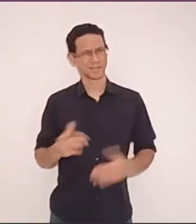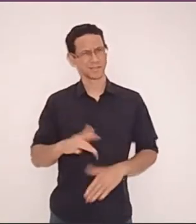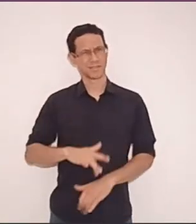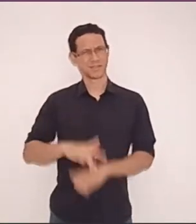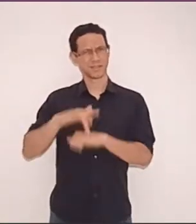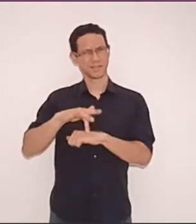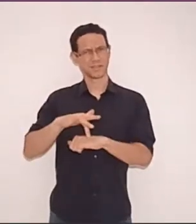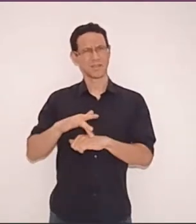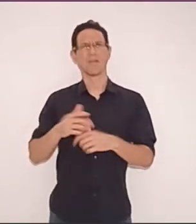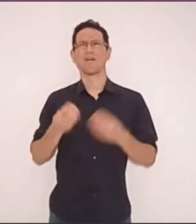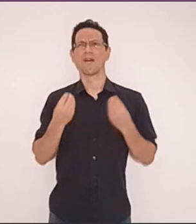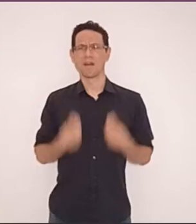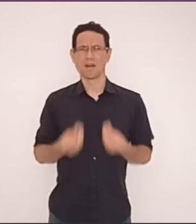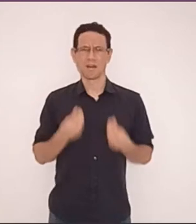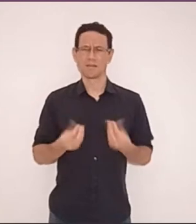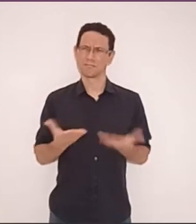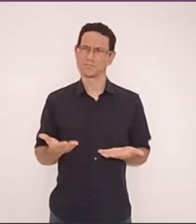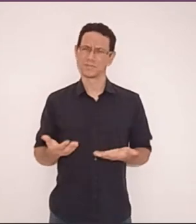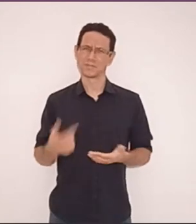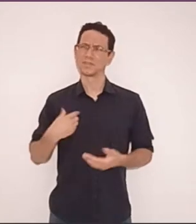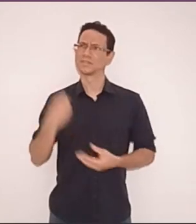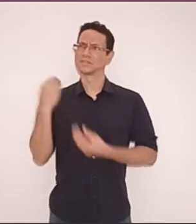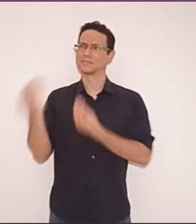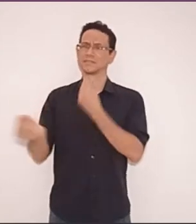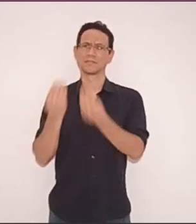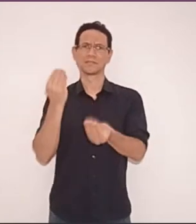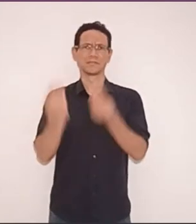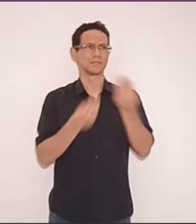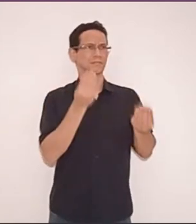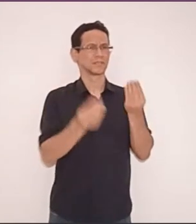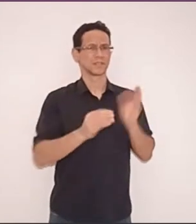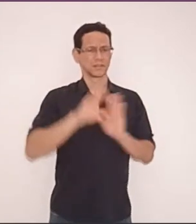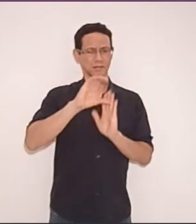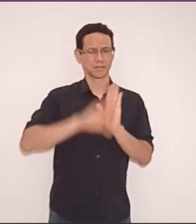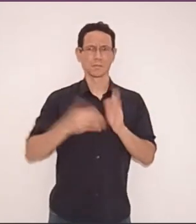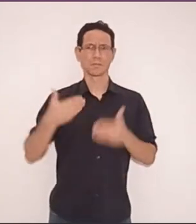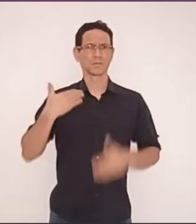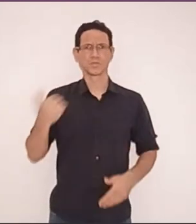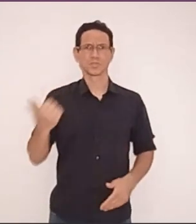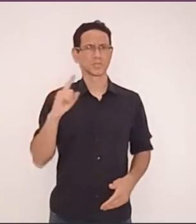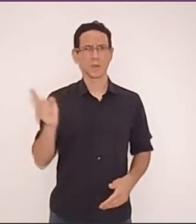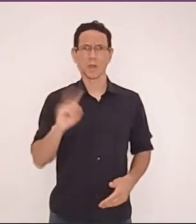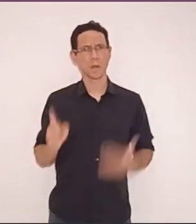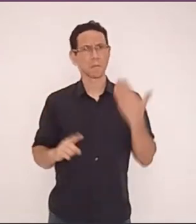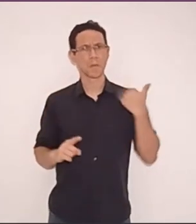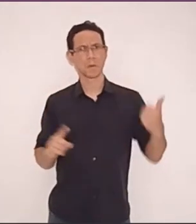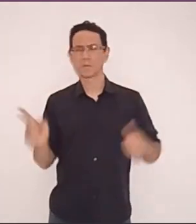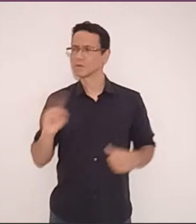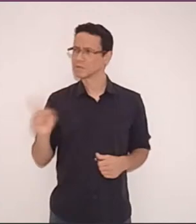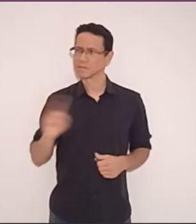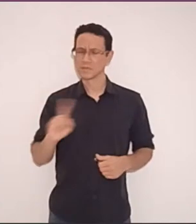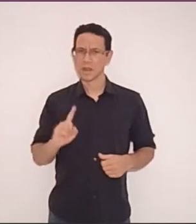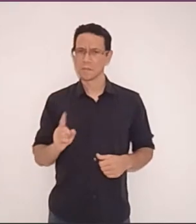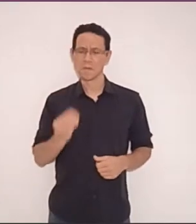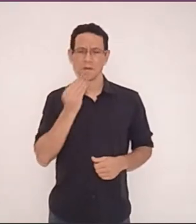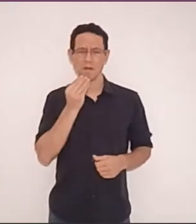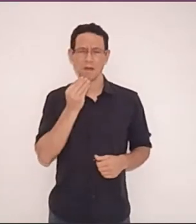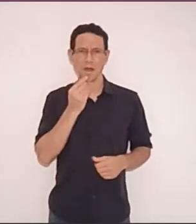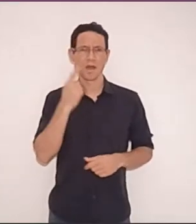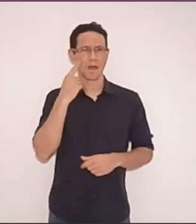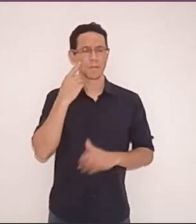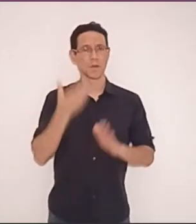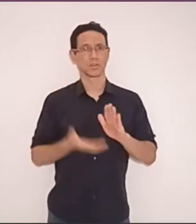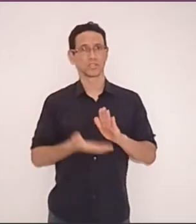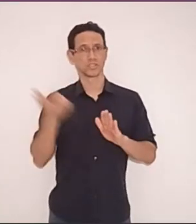fui na refletindo em vendo que eu já tinha entregado a tivesse currículos e não era chamada para nenhuma oportunidade no dia que eu